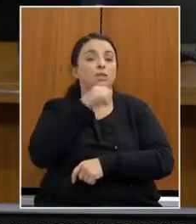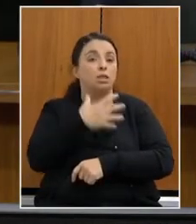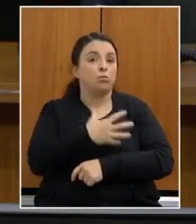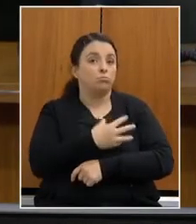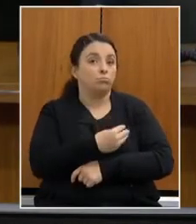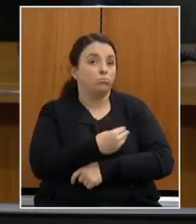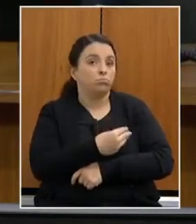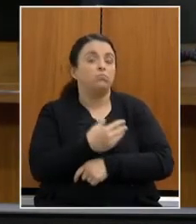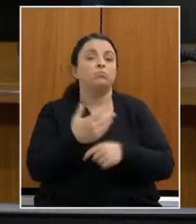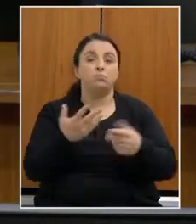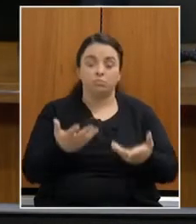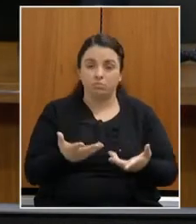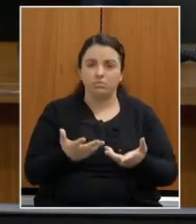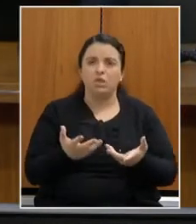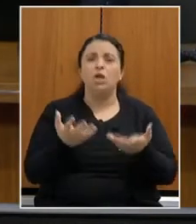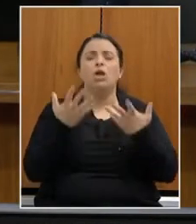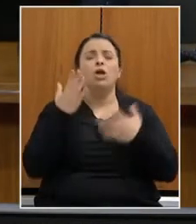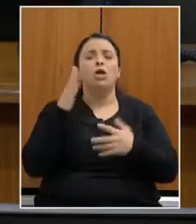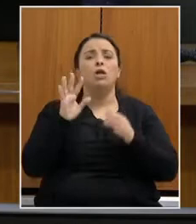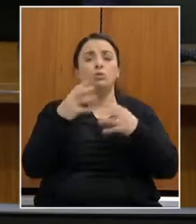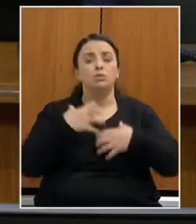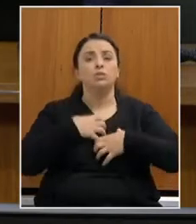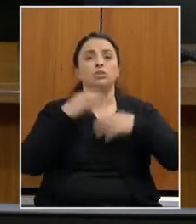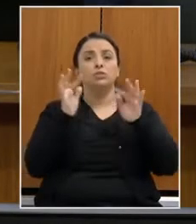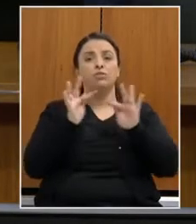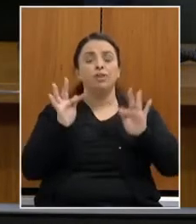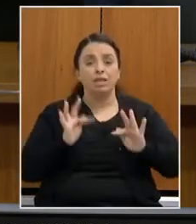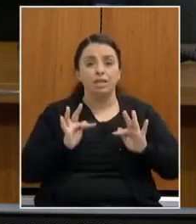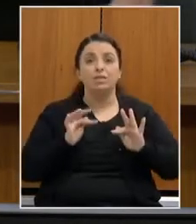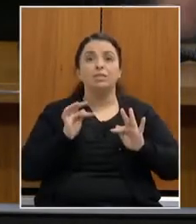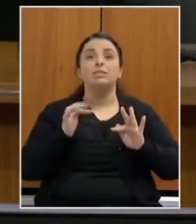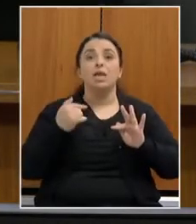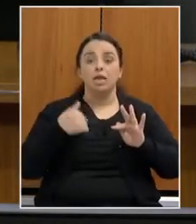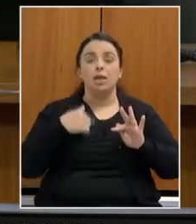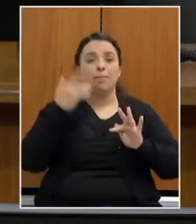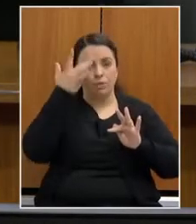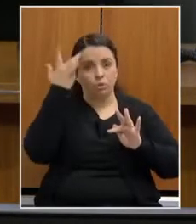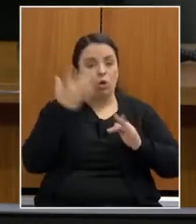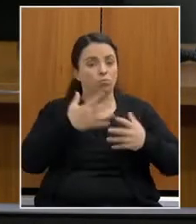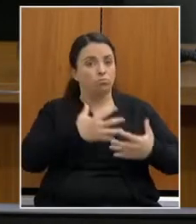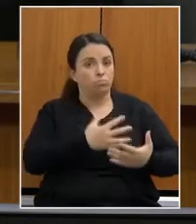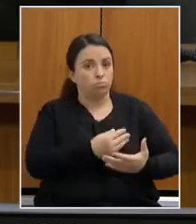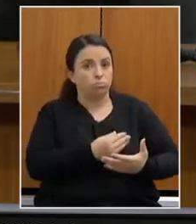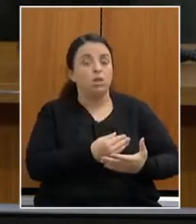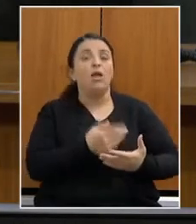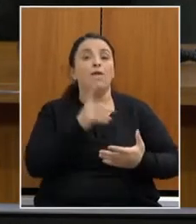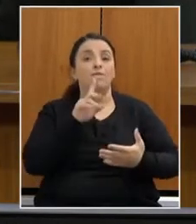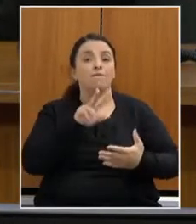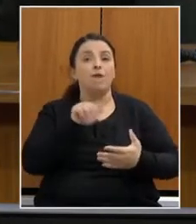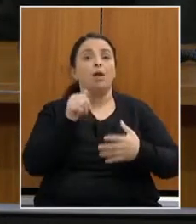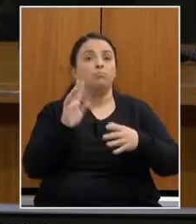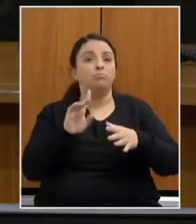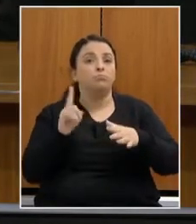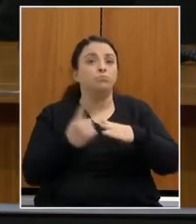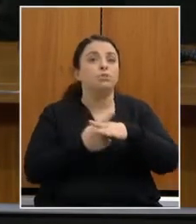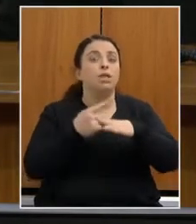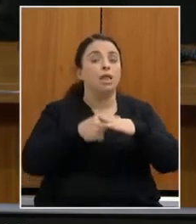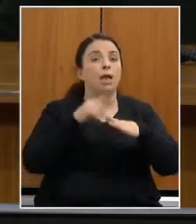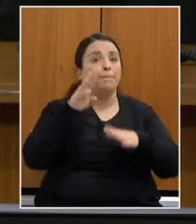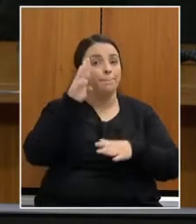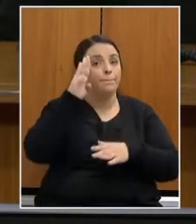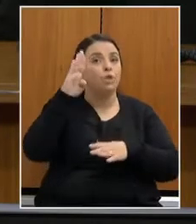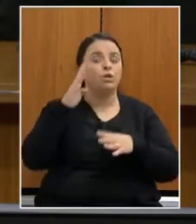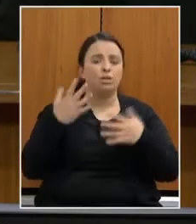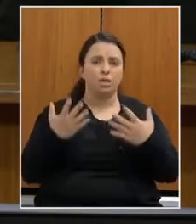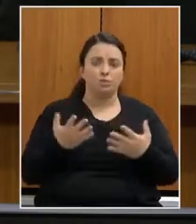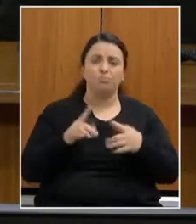Fiquei tão feliz ao saber que seríamos incluídas na prioridade porém em seguida veio a